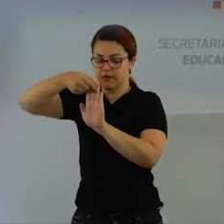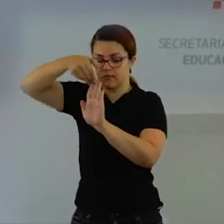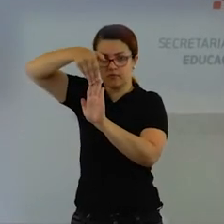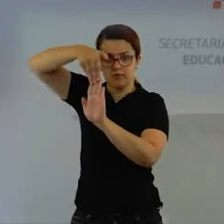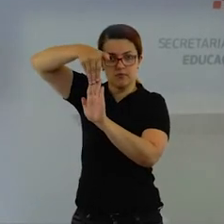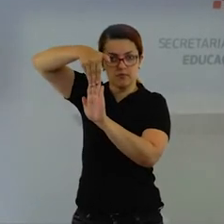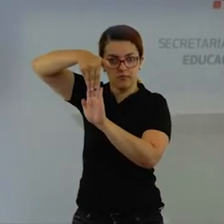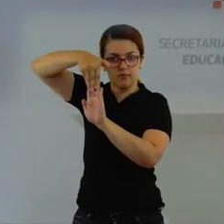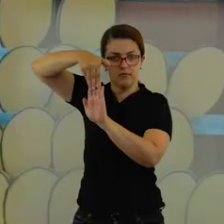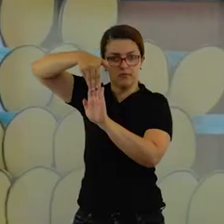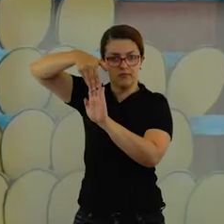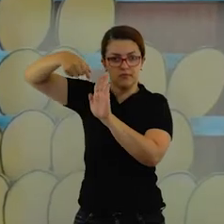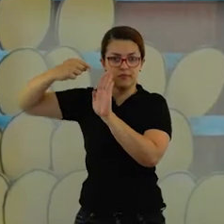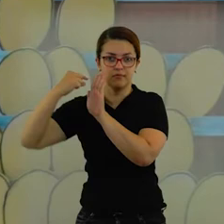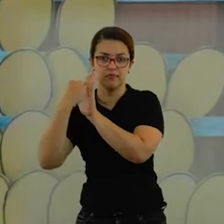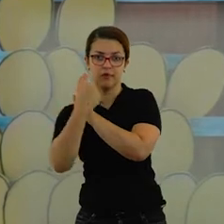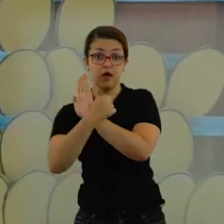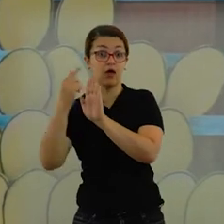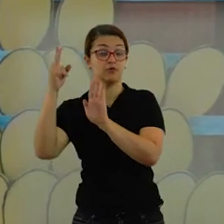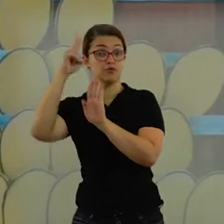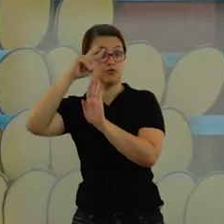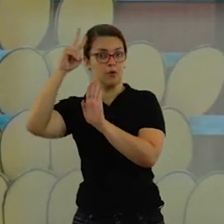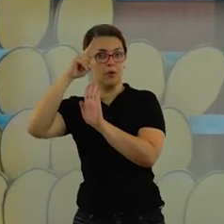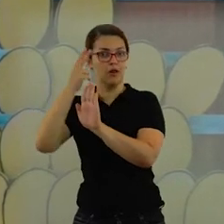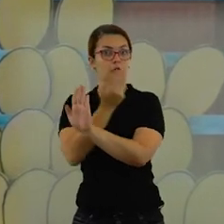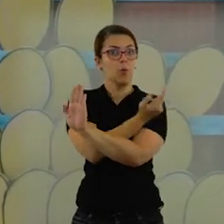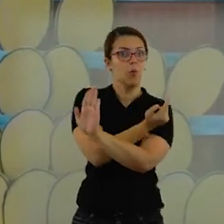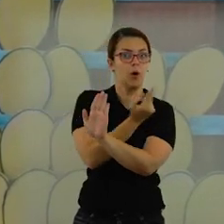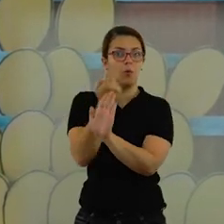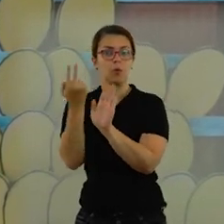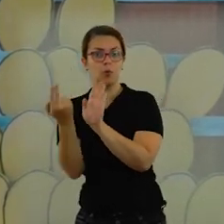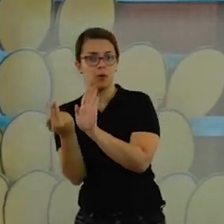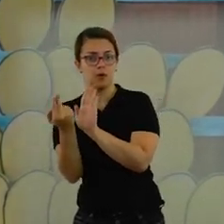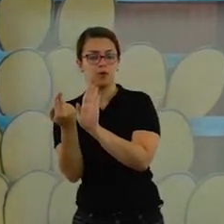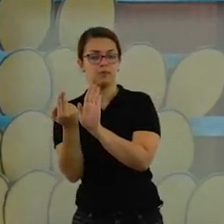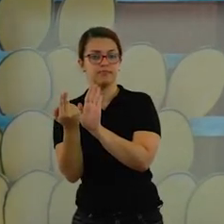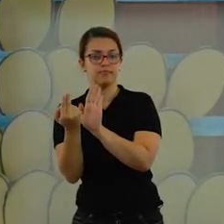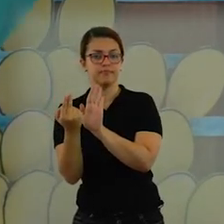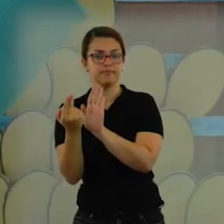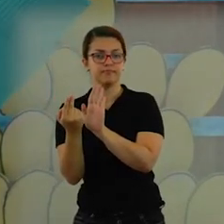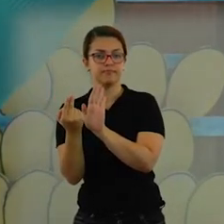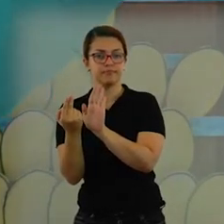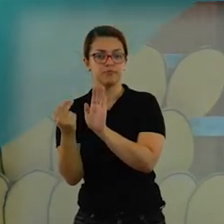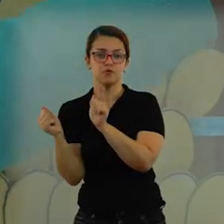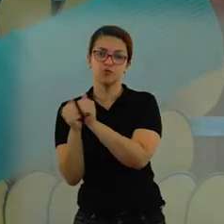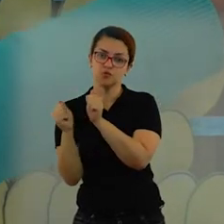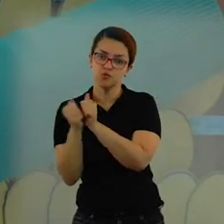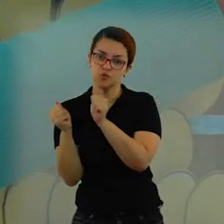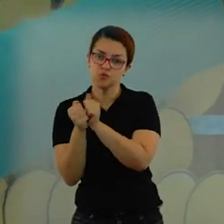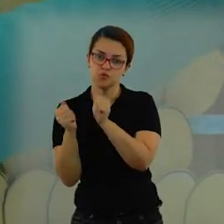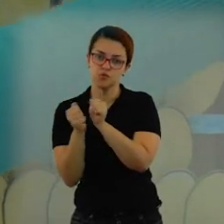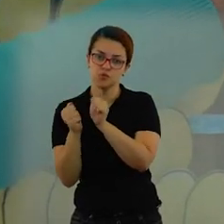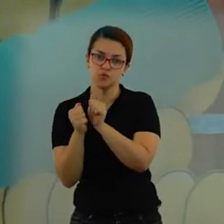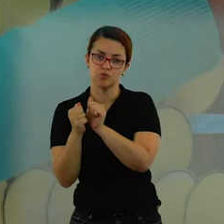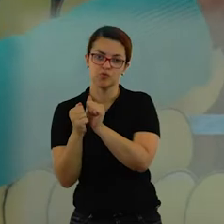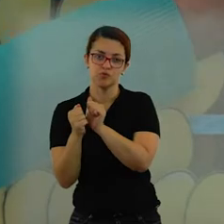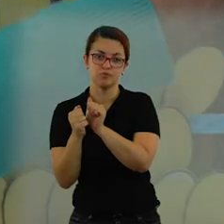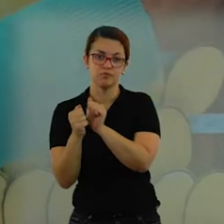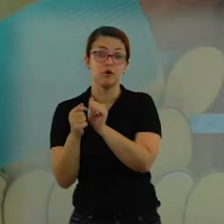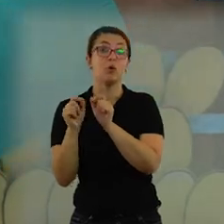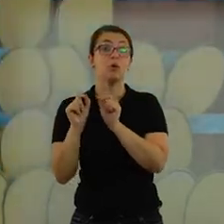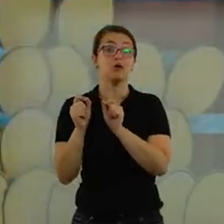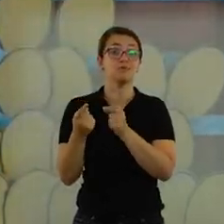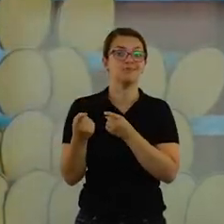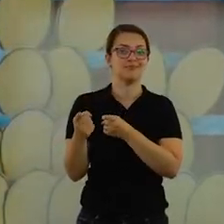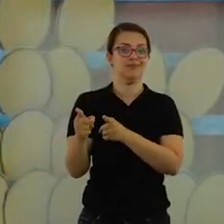aqui para ir formando os versos, certo? Você chama a criança e vocês vão fazendo